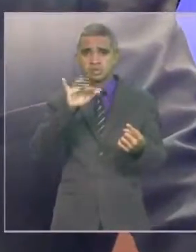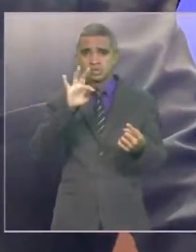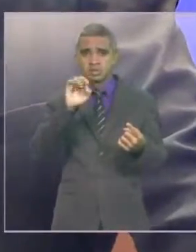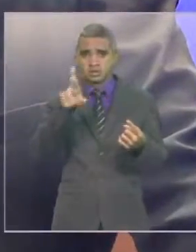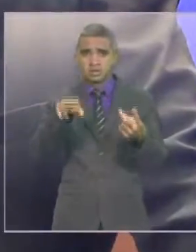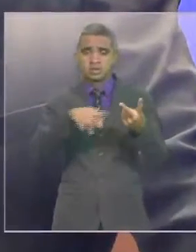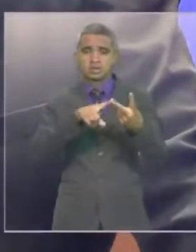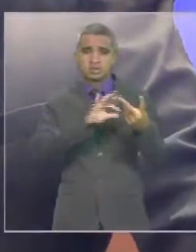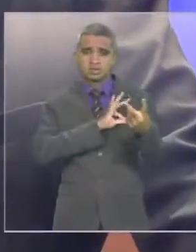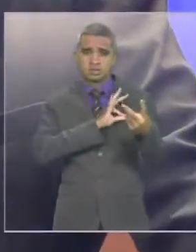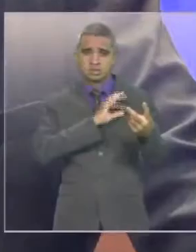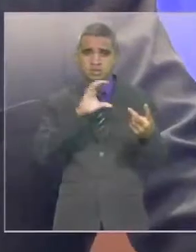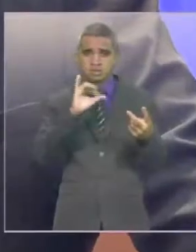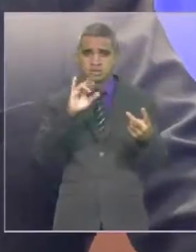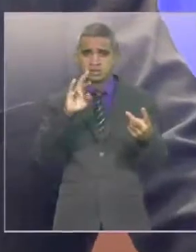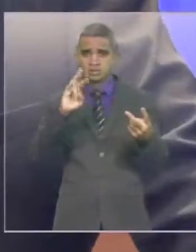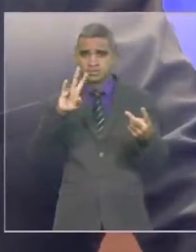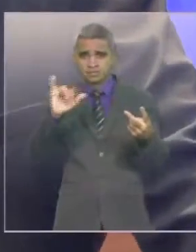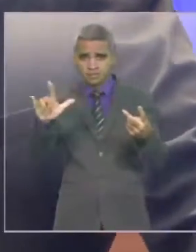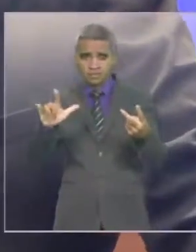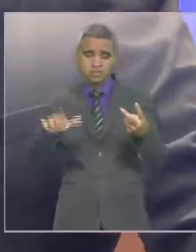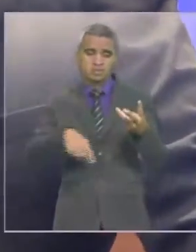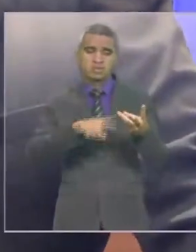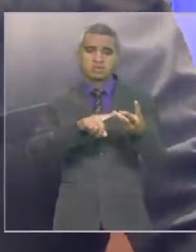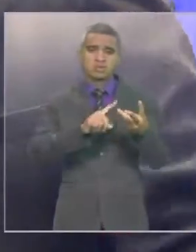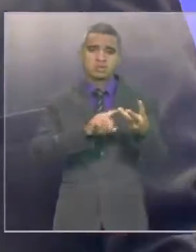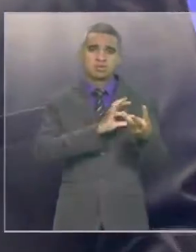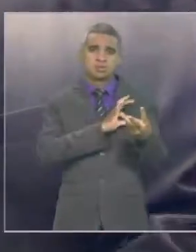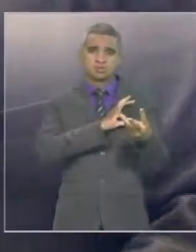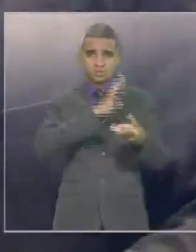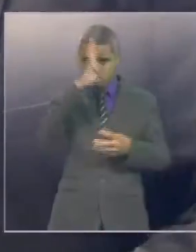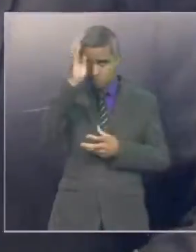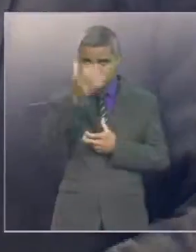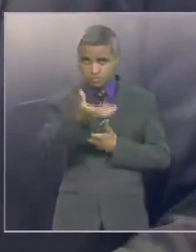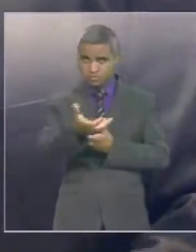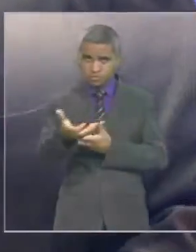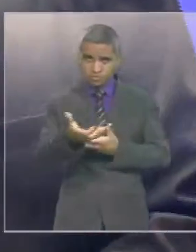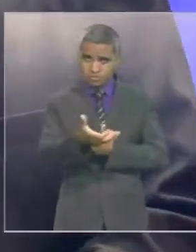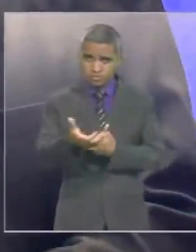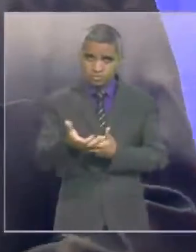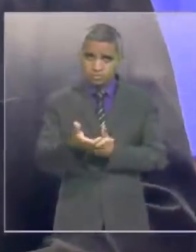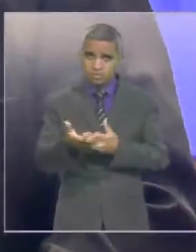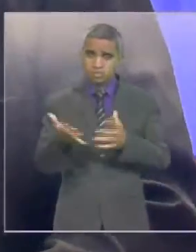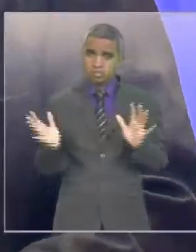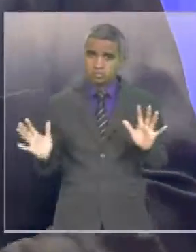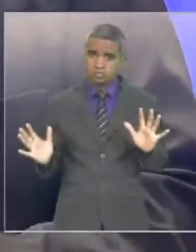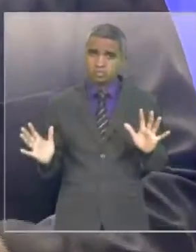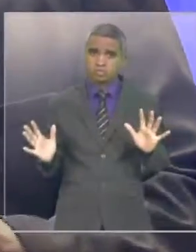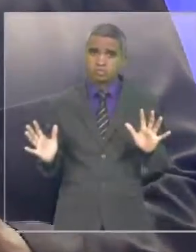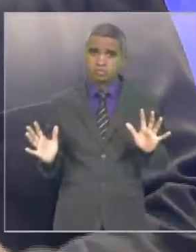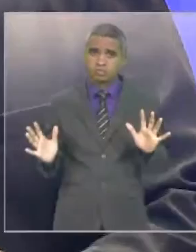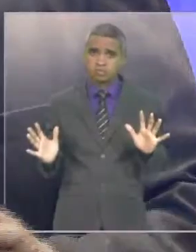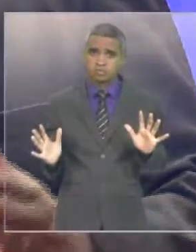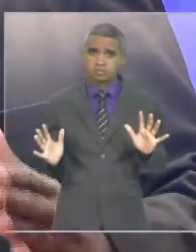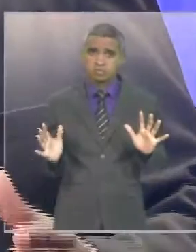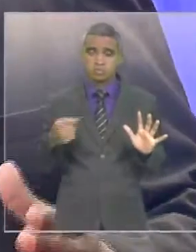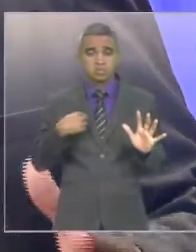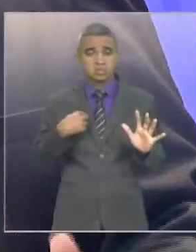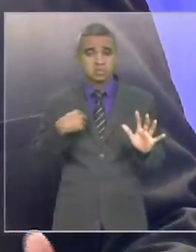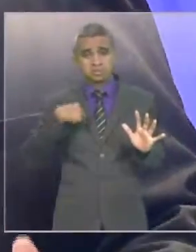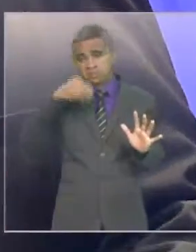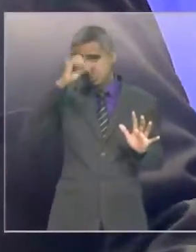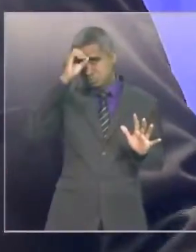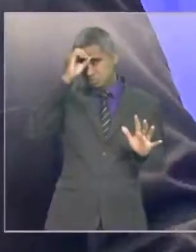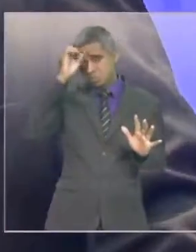falando sobre 10 militarização não estou aqui dizendo que esse foi fato quê fez com que o bar